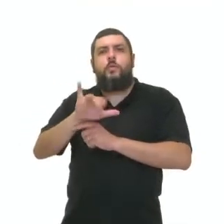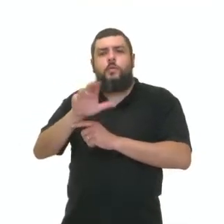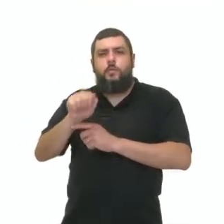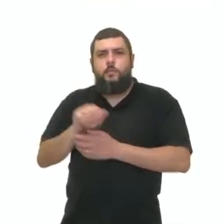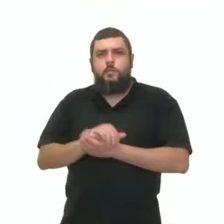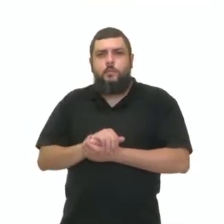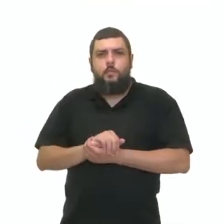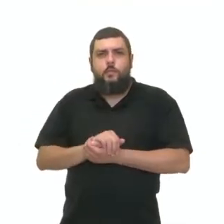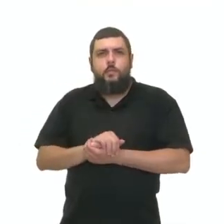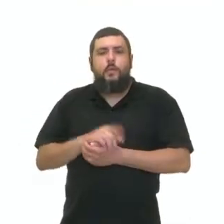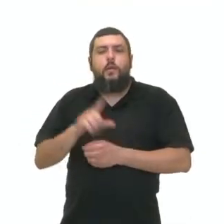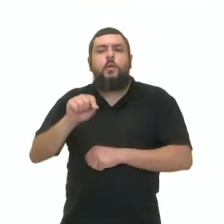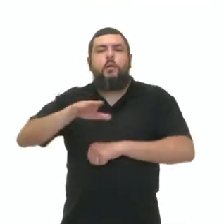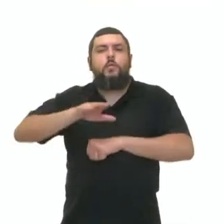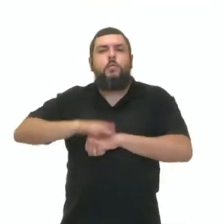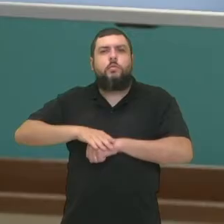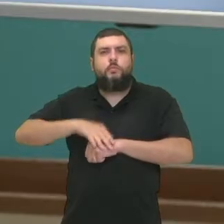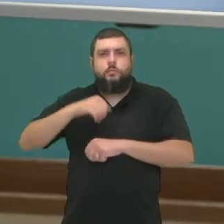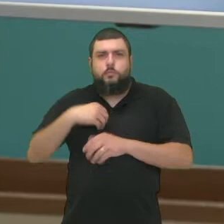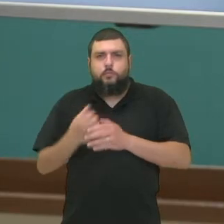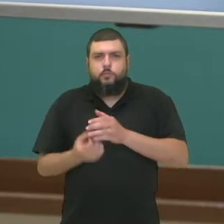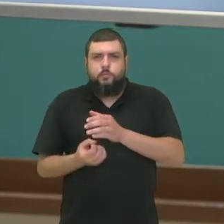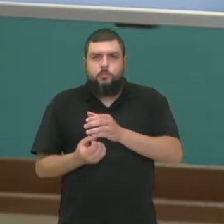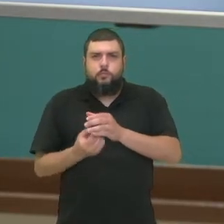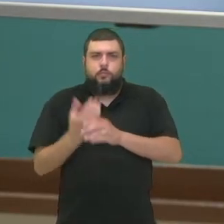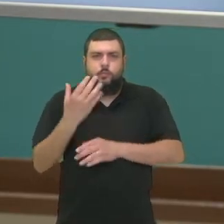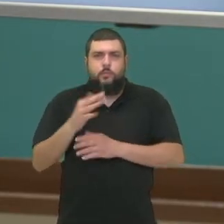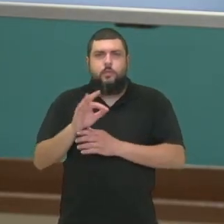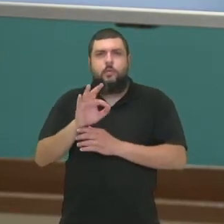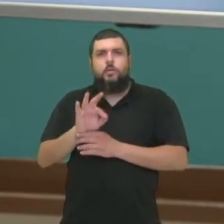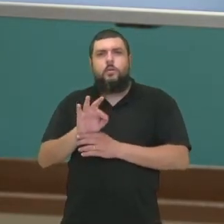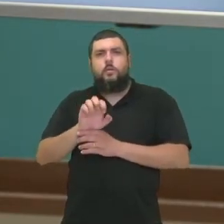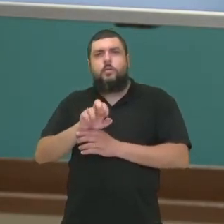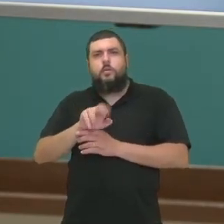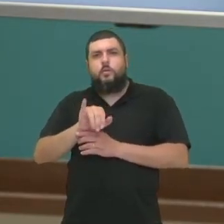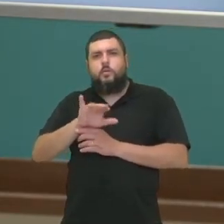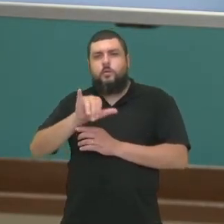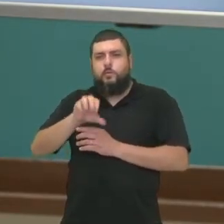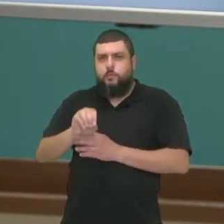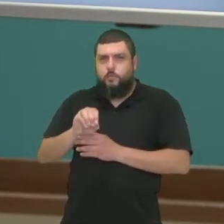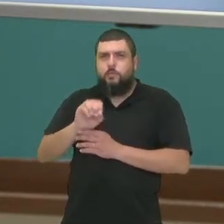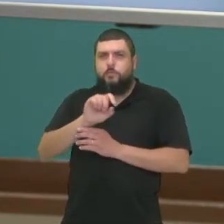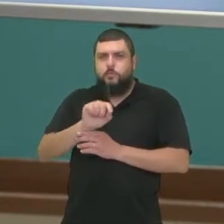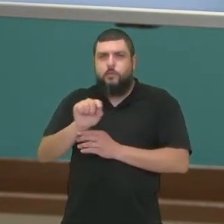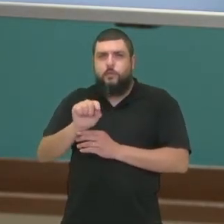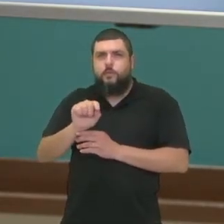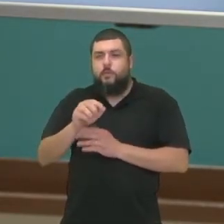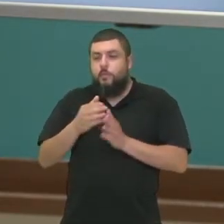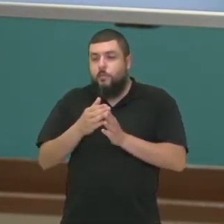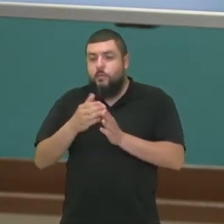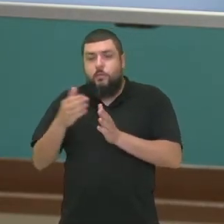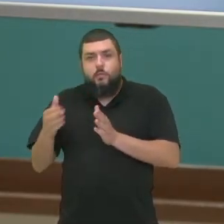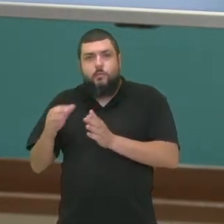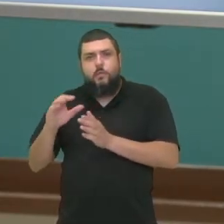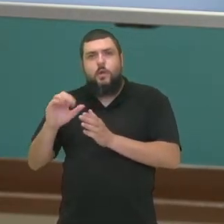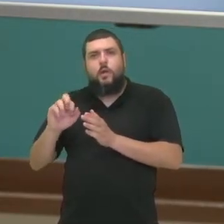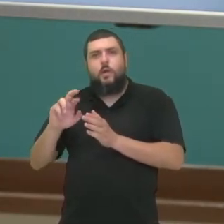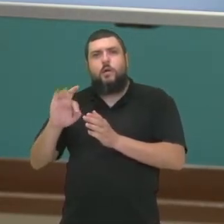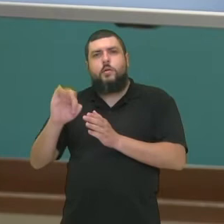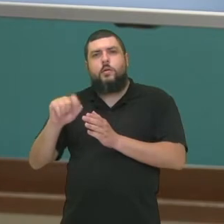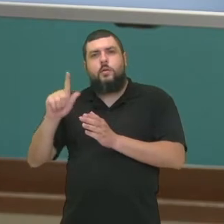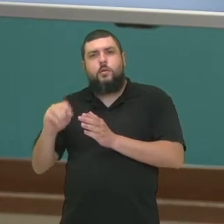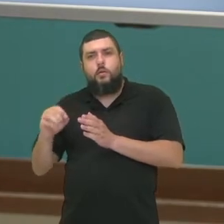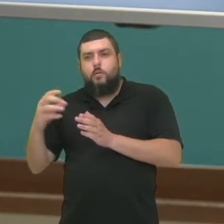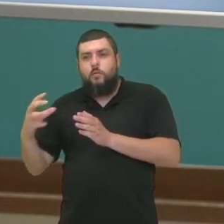dá para ver aqui pelo mapa, mas estaria do lado norte-leste do mar Mediterrâneo. Cartago tomou conta própria